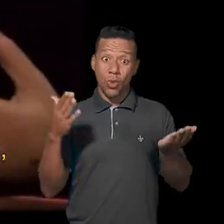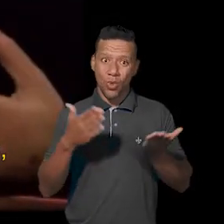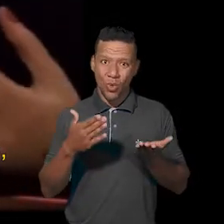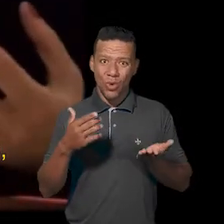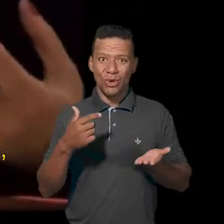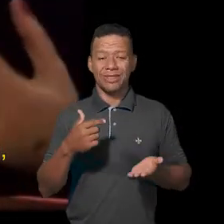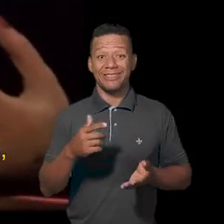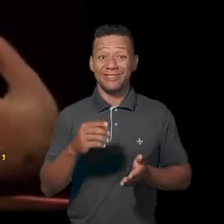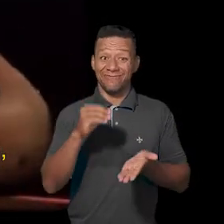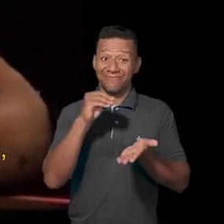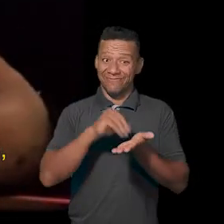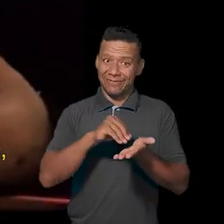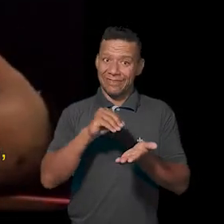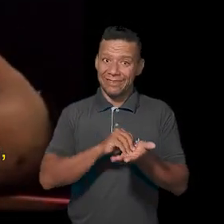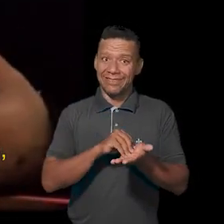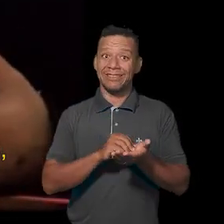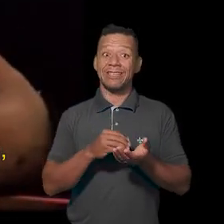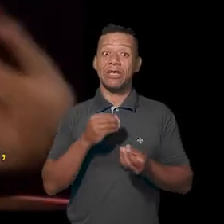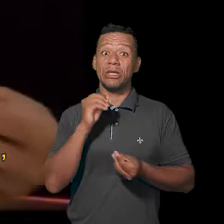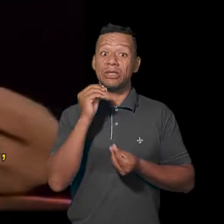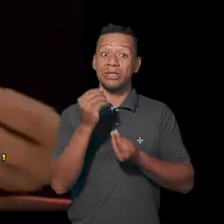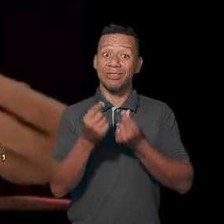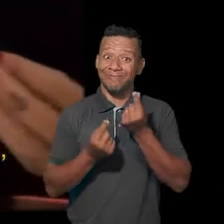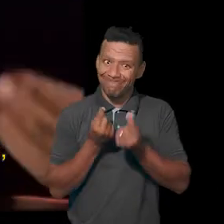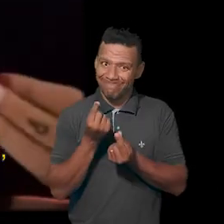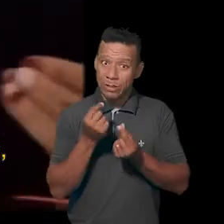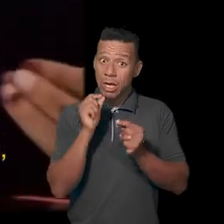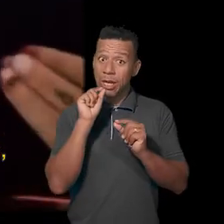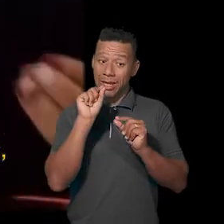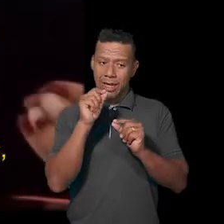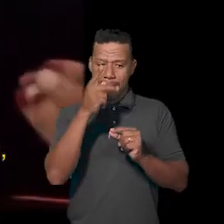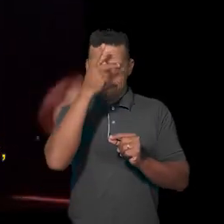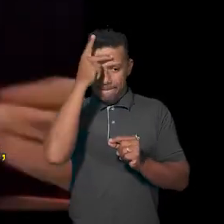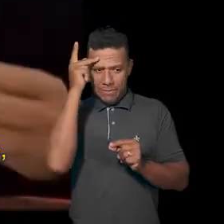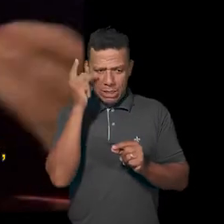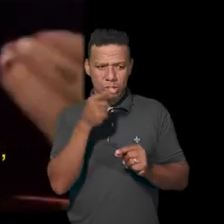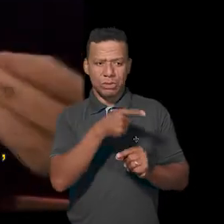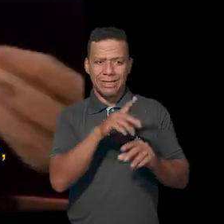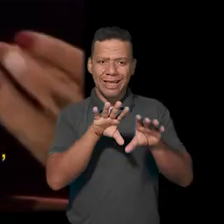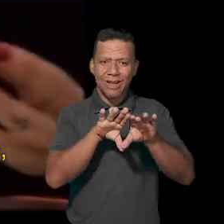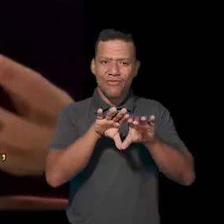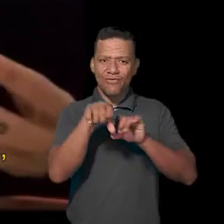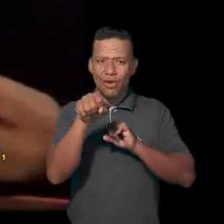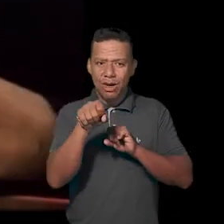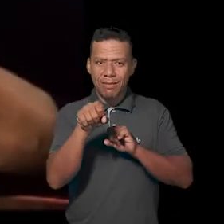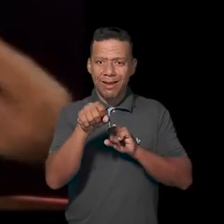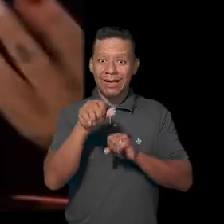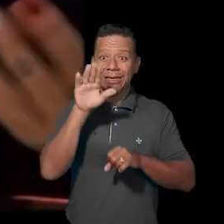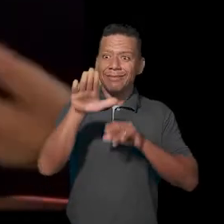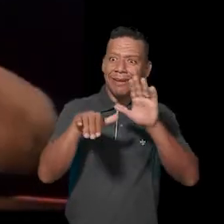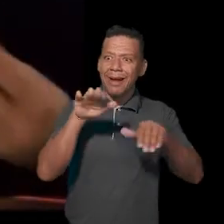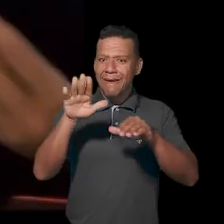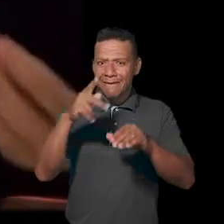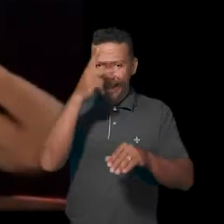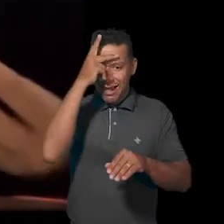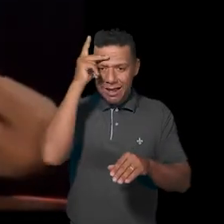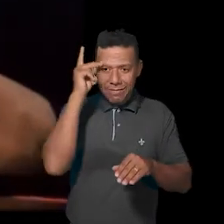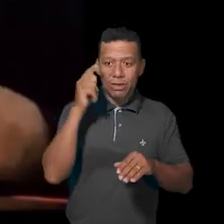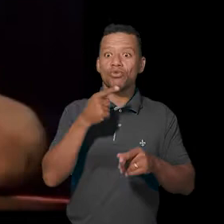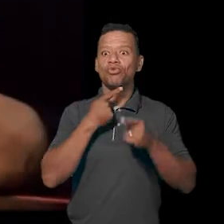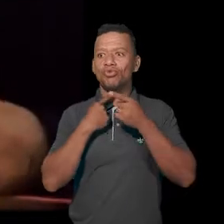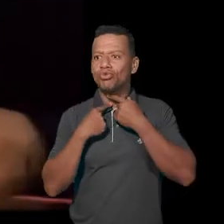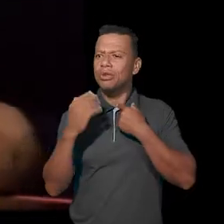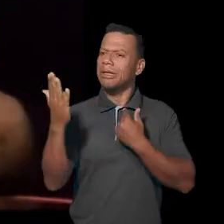tendo a possibilidade do Juventude fomentar novos curiosos, os encontros formarem